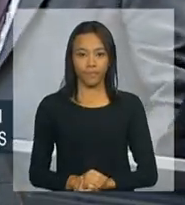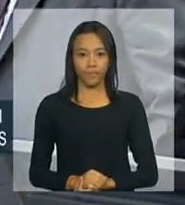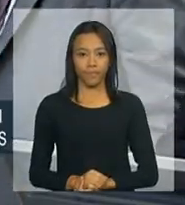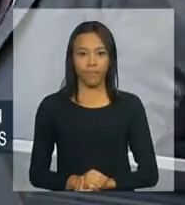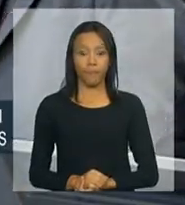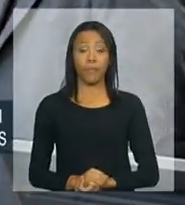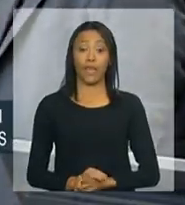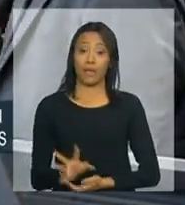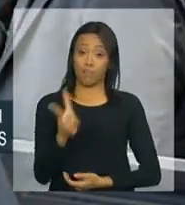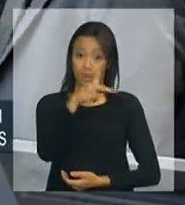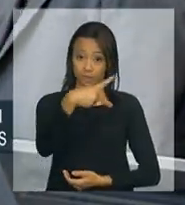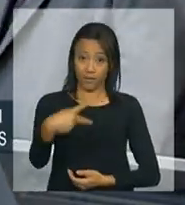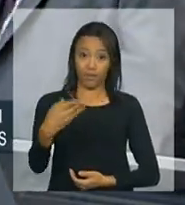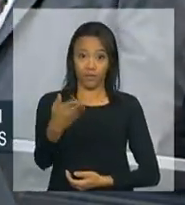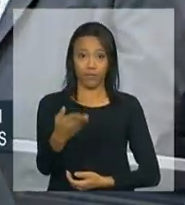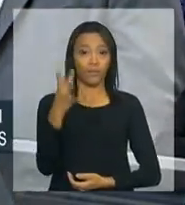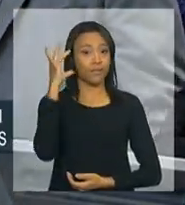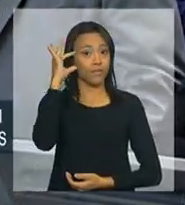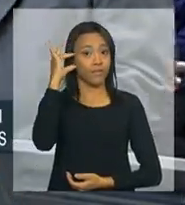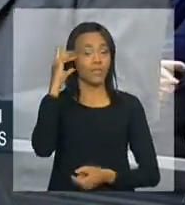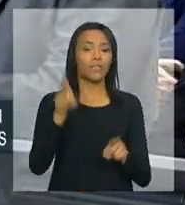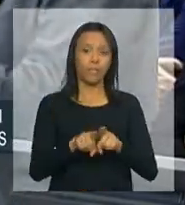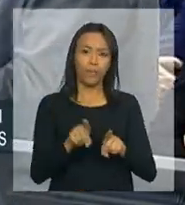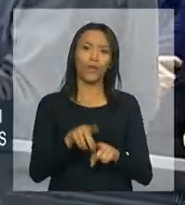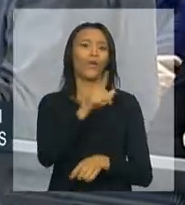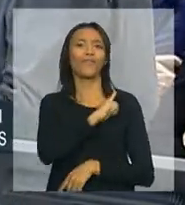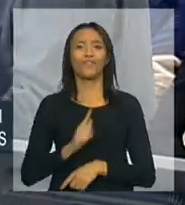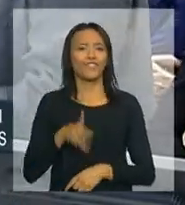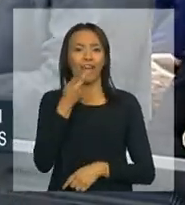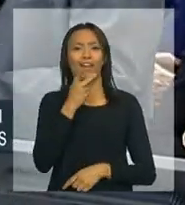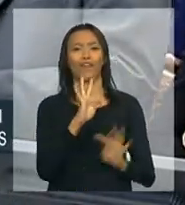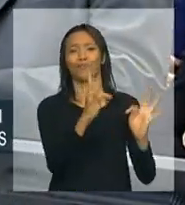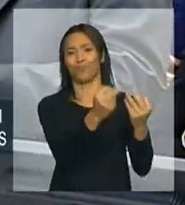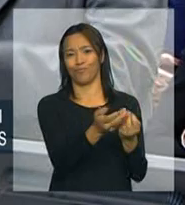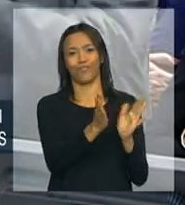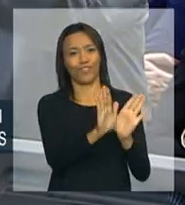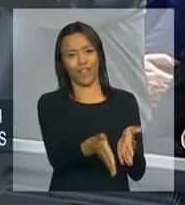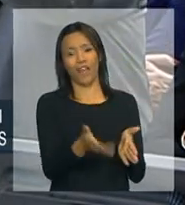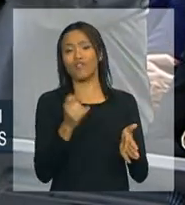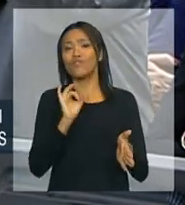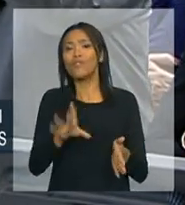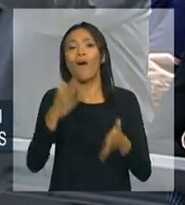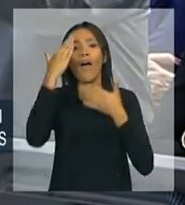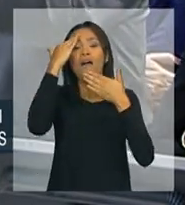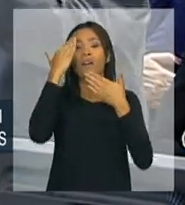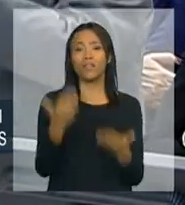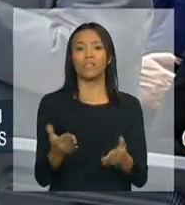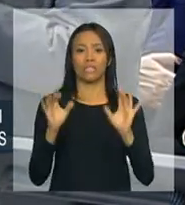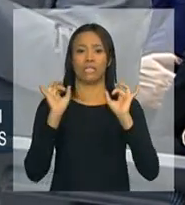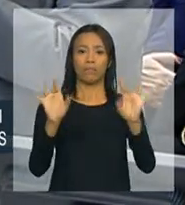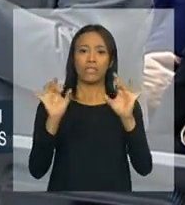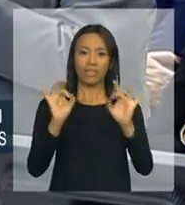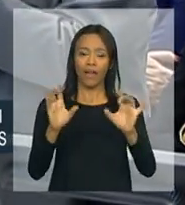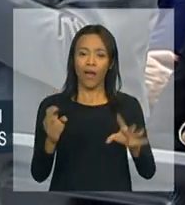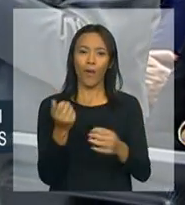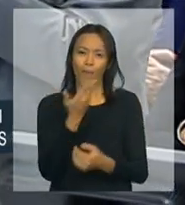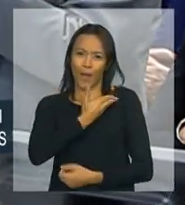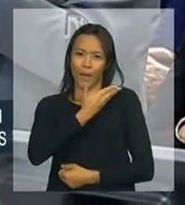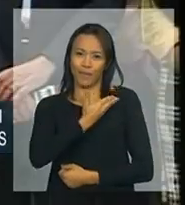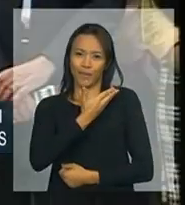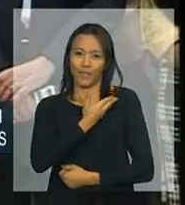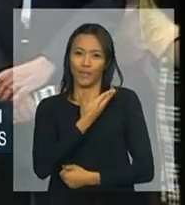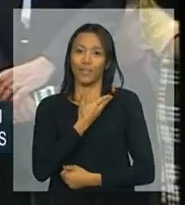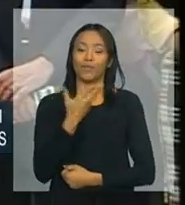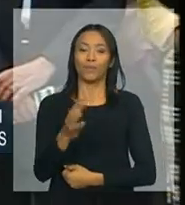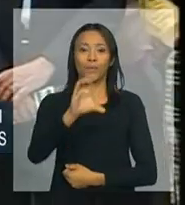Presidenta, governadora Guinello, vocês já falaram tudo que eu podia falar. Eu só quero dar um agradecimento especial ao meu querido amigo governador